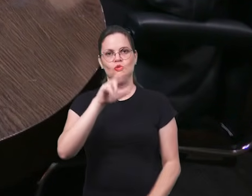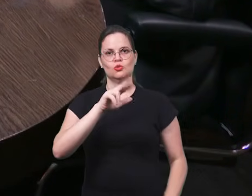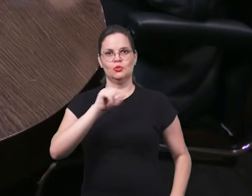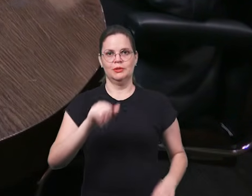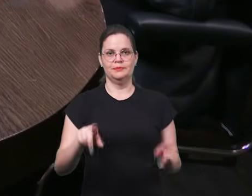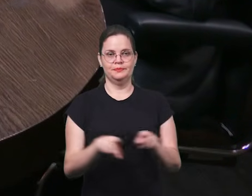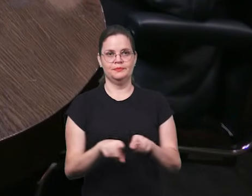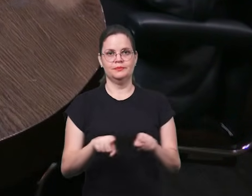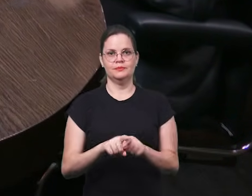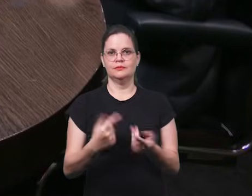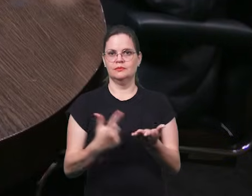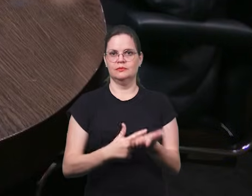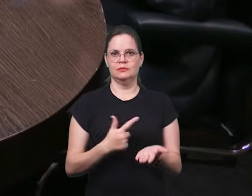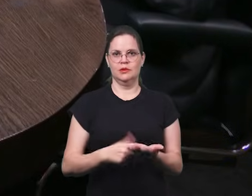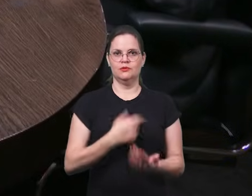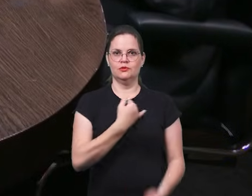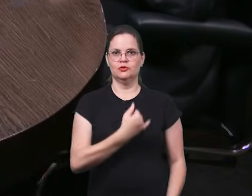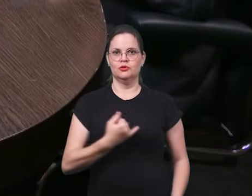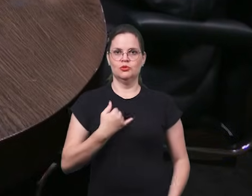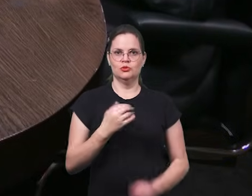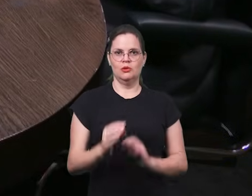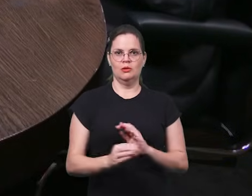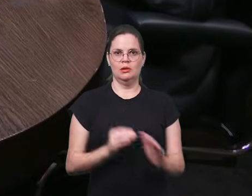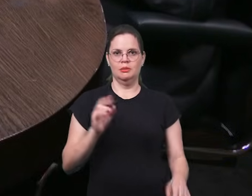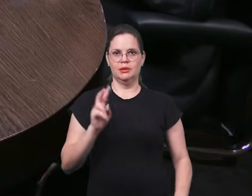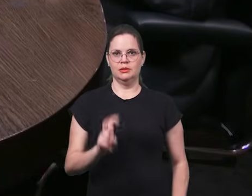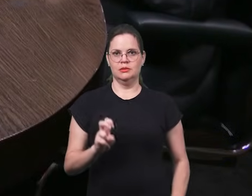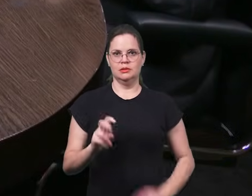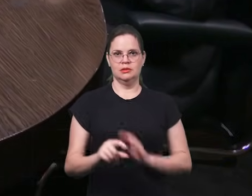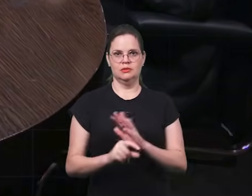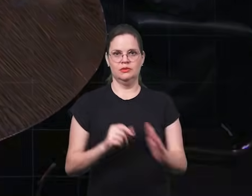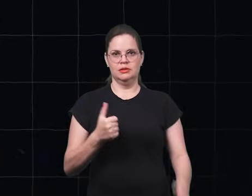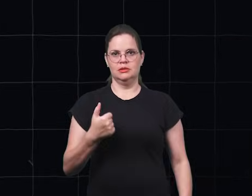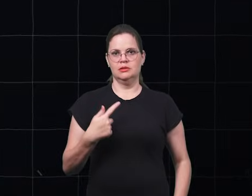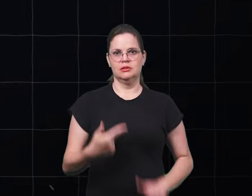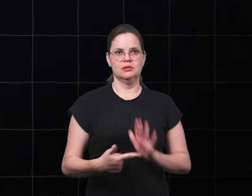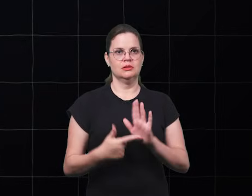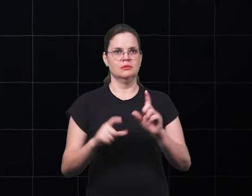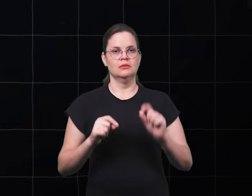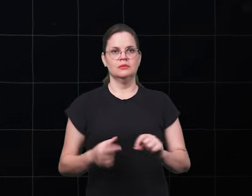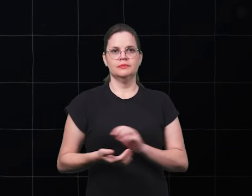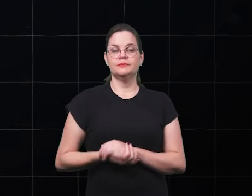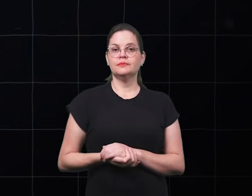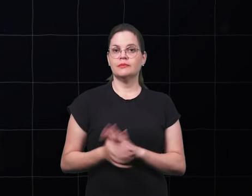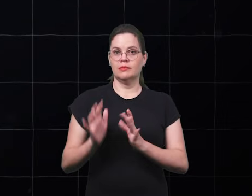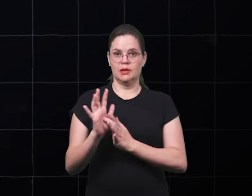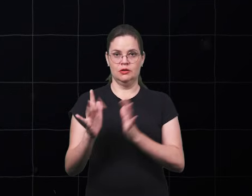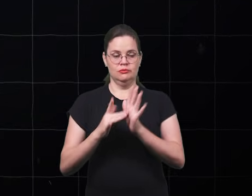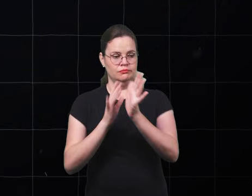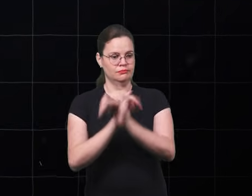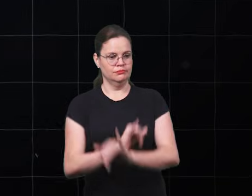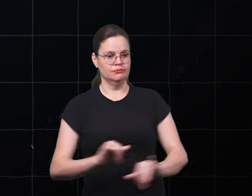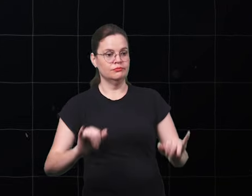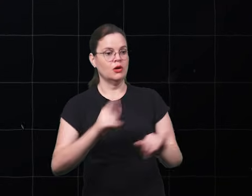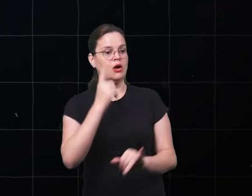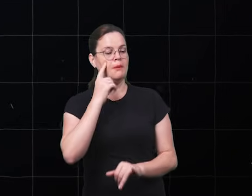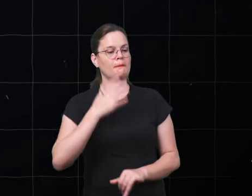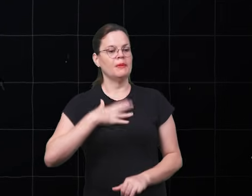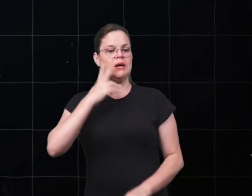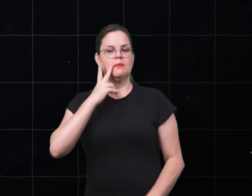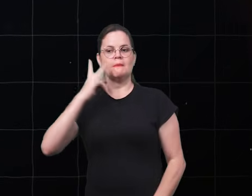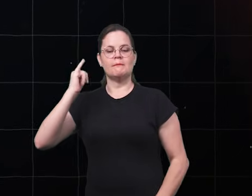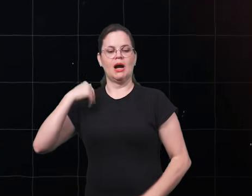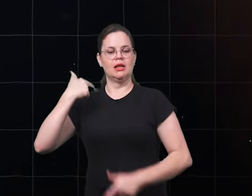cansa. Evangelho de João, no capítulo 5, verso 17, diz assim: E Jesus lhes respondeu: Meu